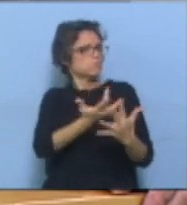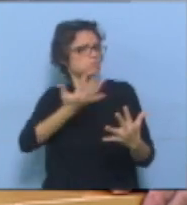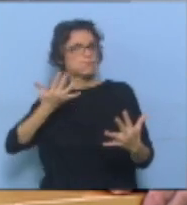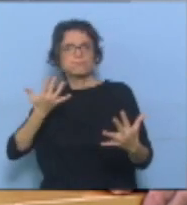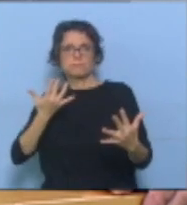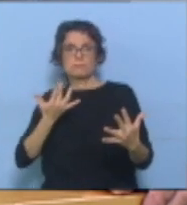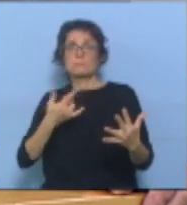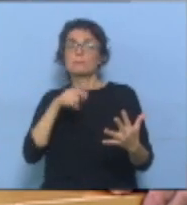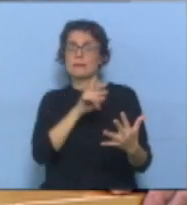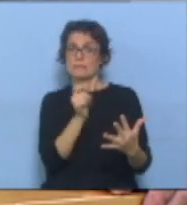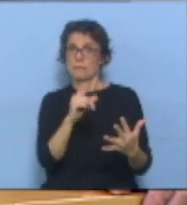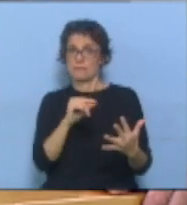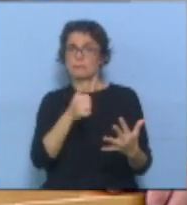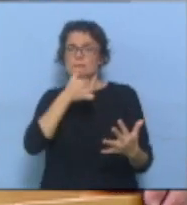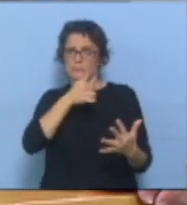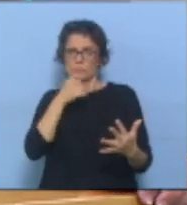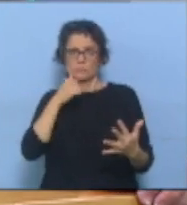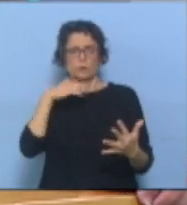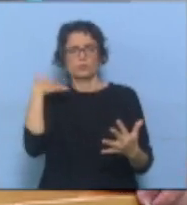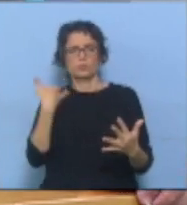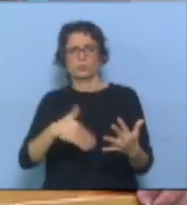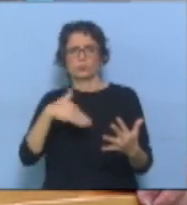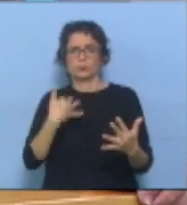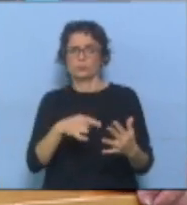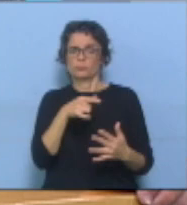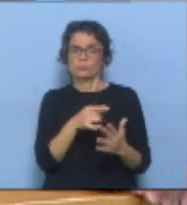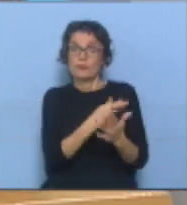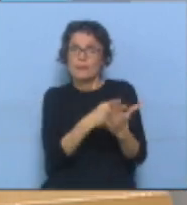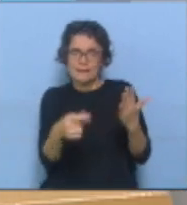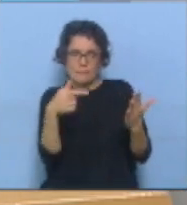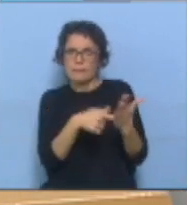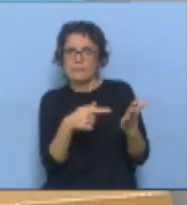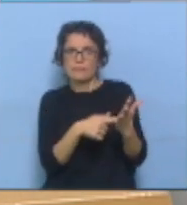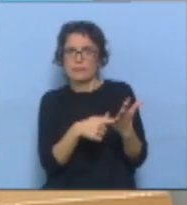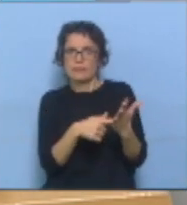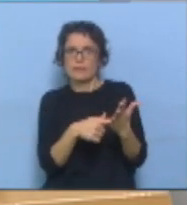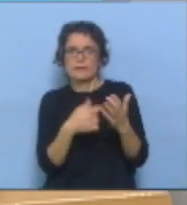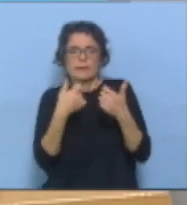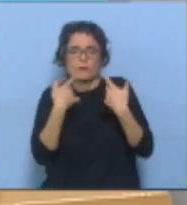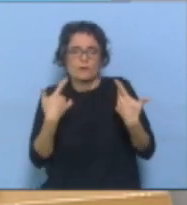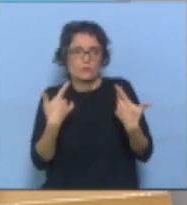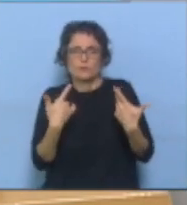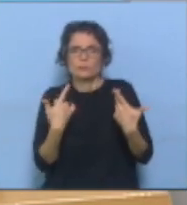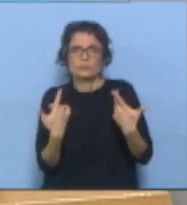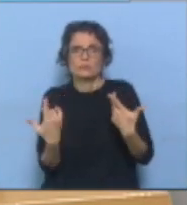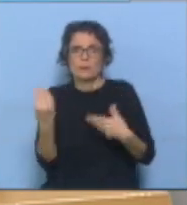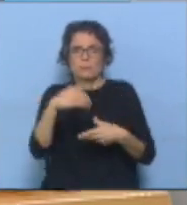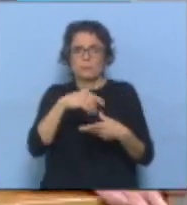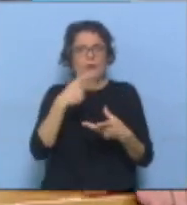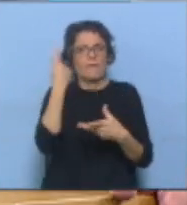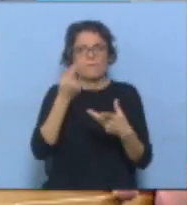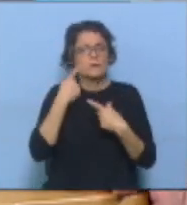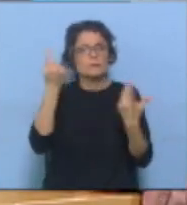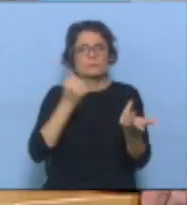perseguido, vai sofrer. Portanto, aqui está condensado tudo o que vai ser agora a vida pública de Jesus, não é?